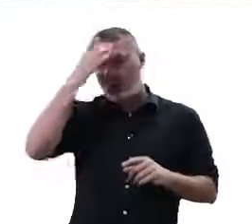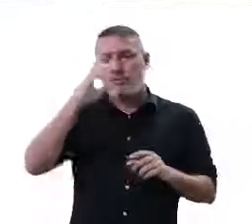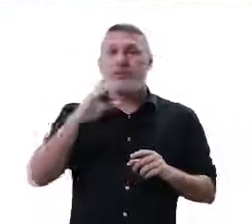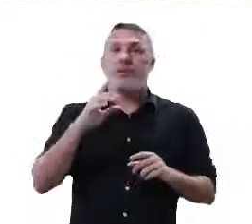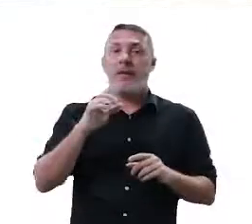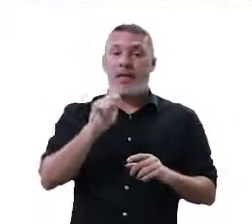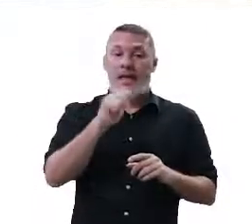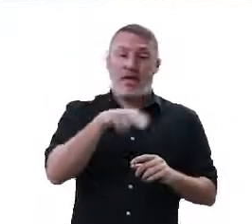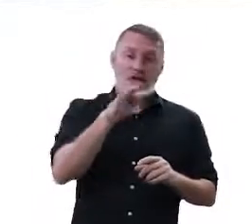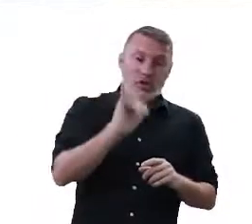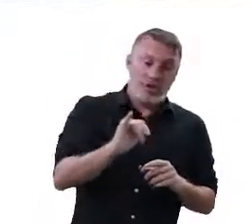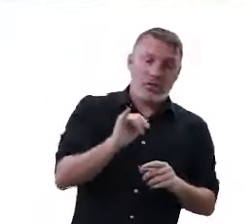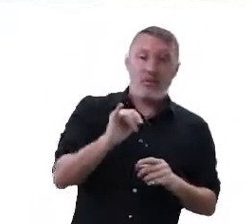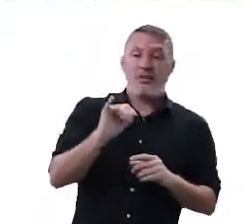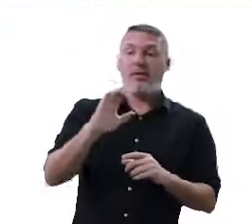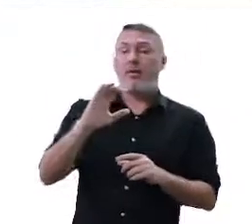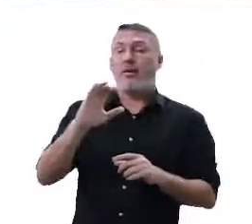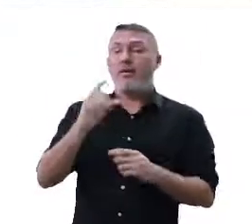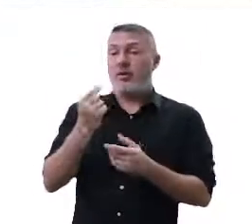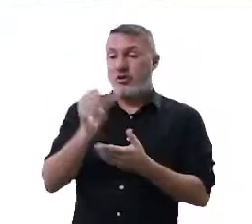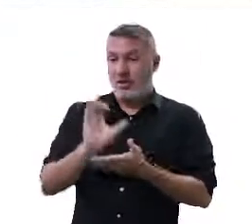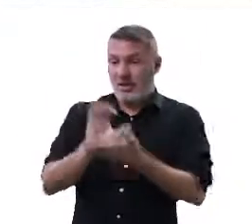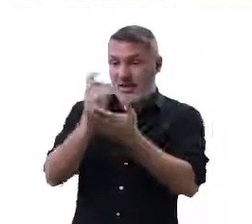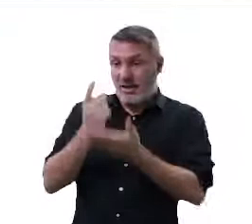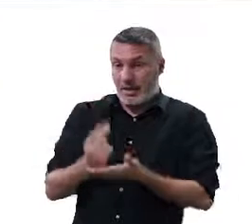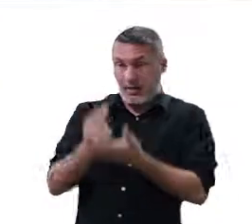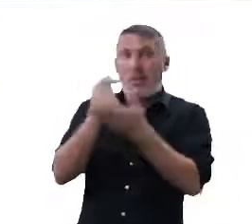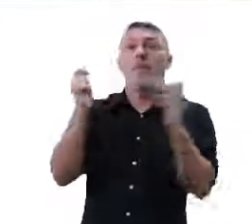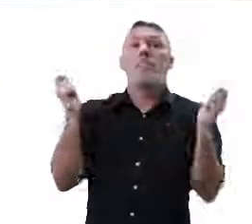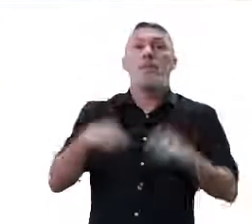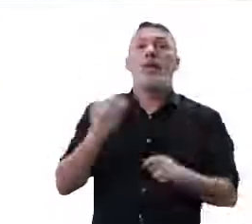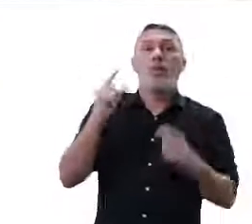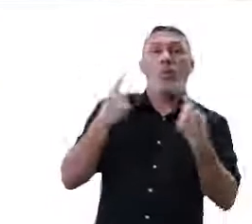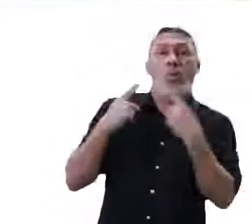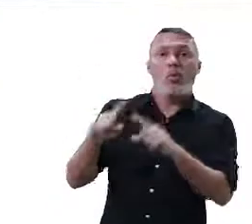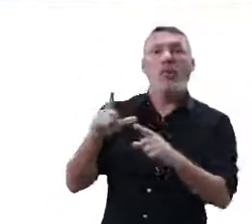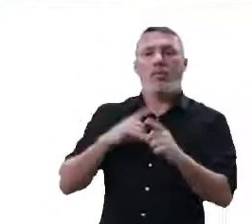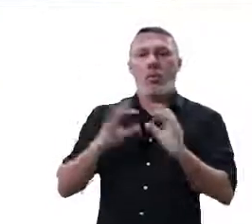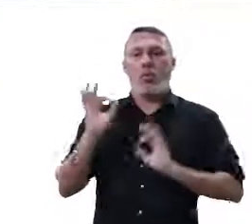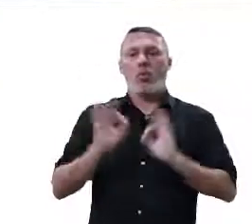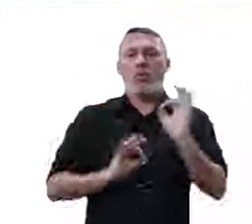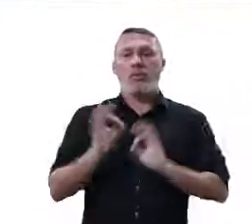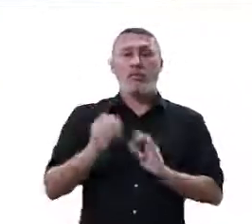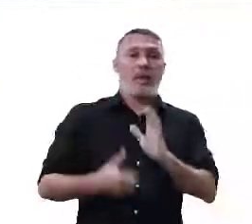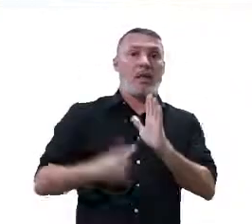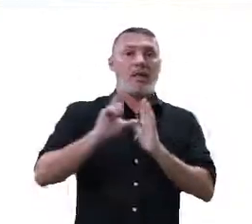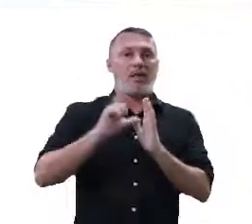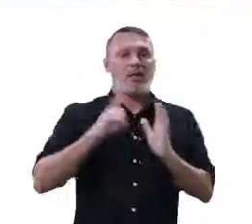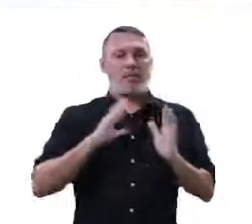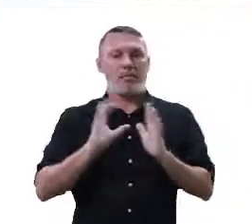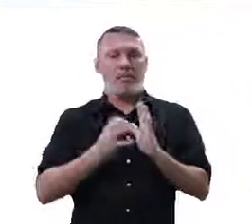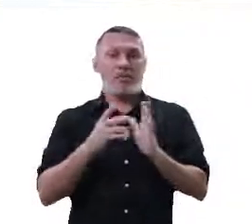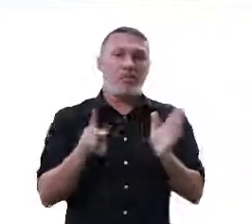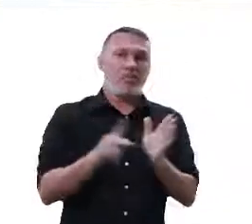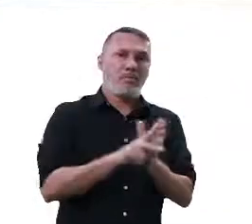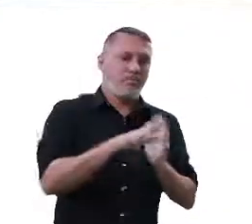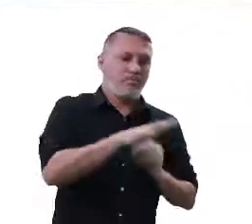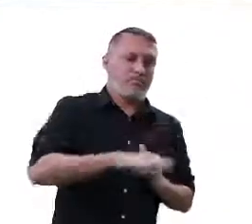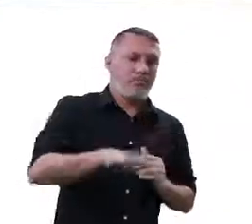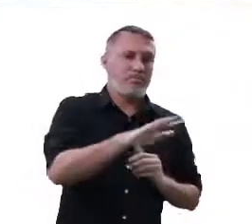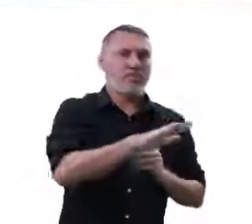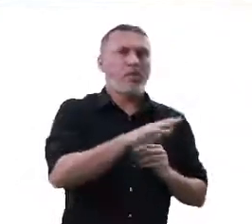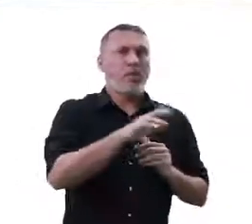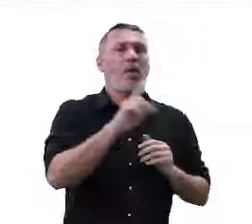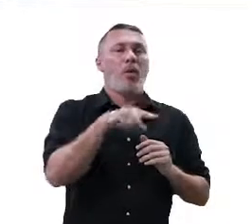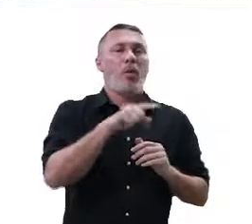uma revolução anticapitalista só seria possível mediante uma organização de um partido do